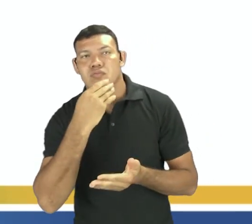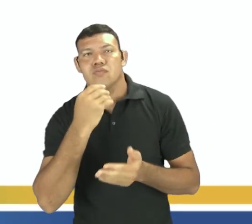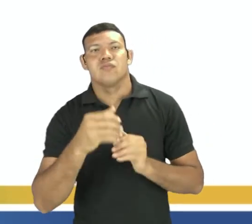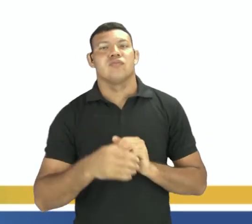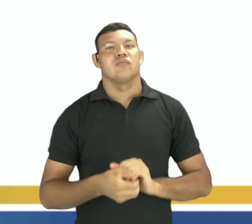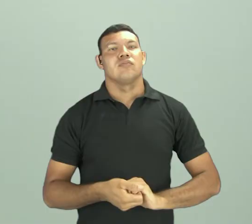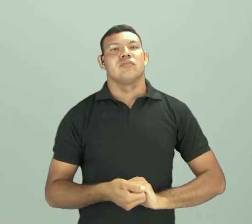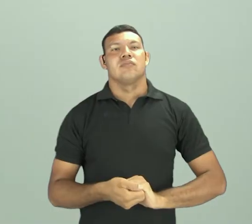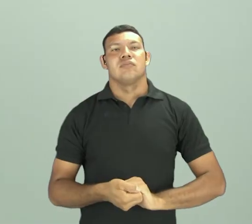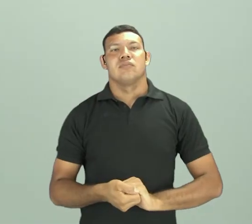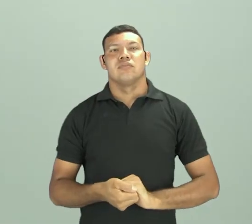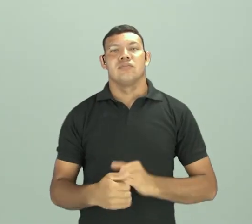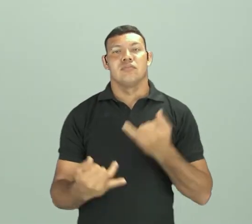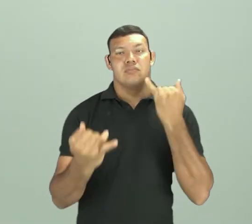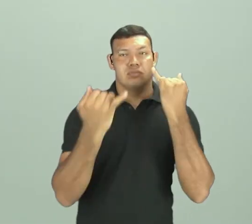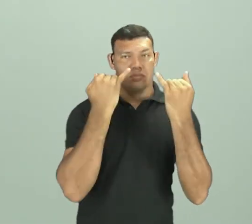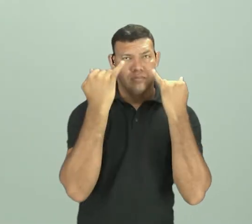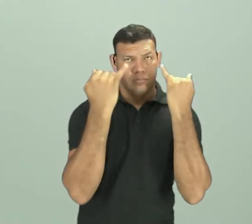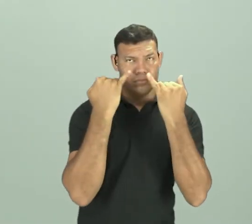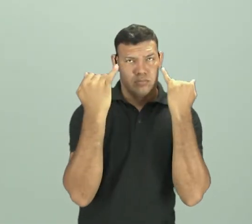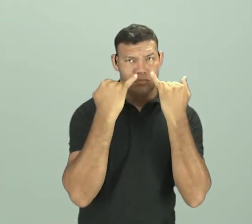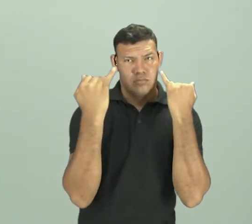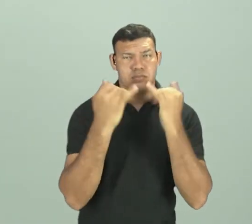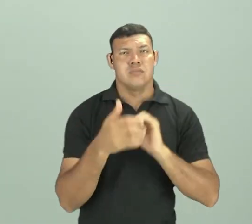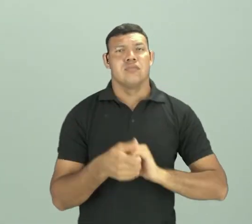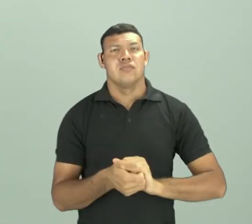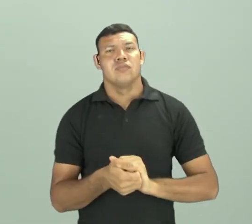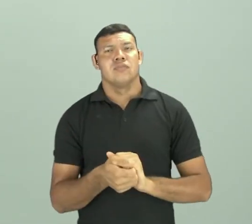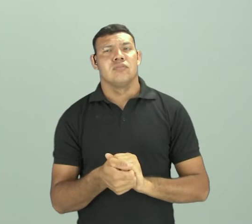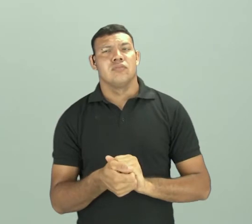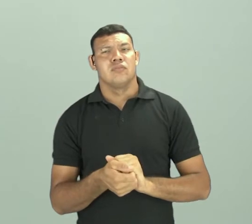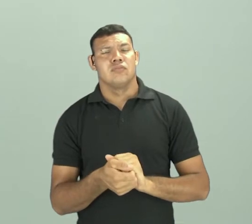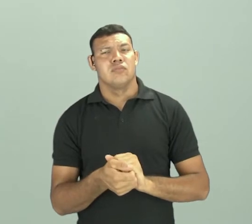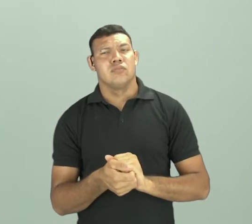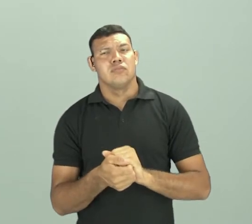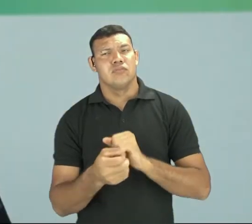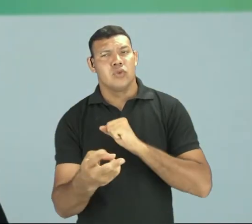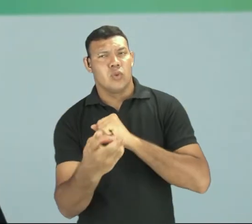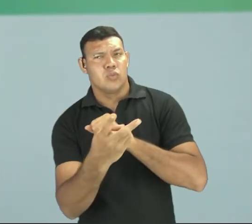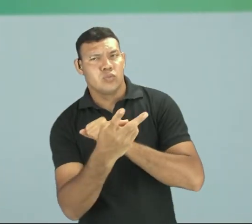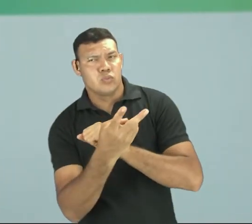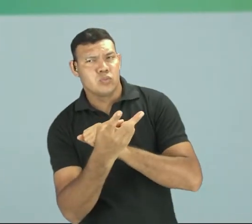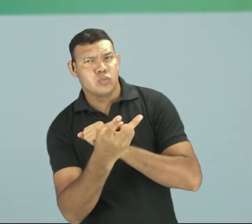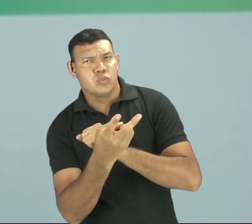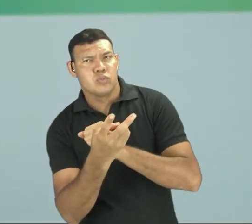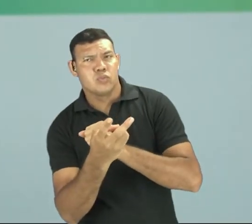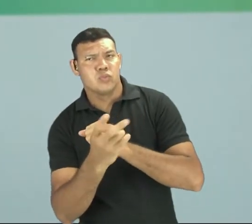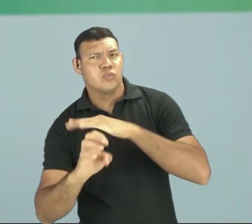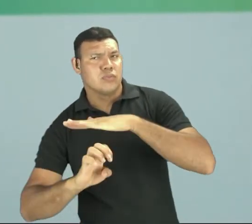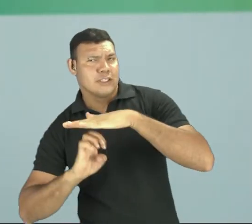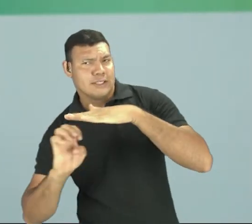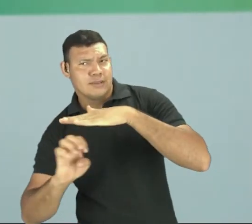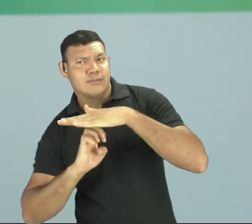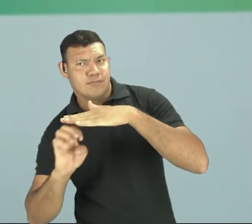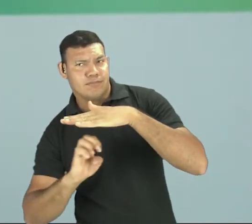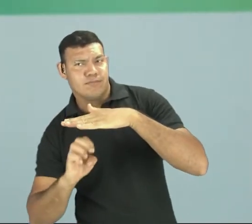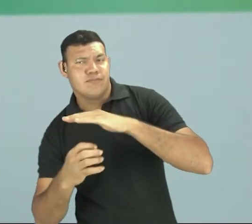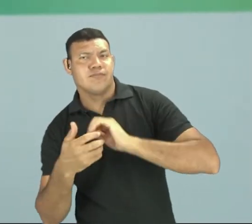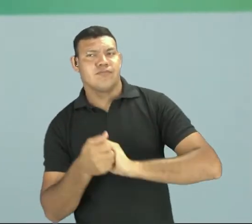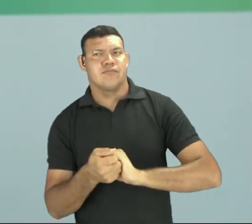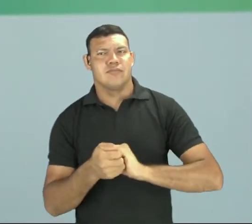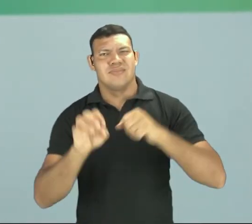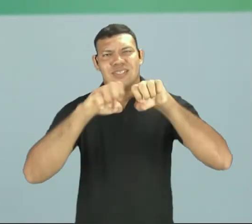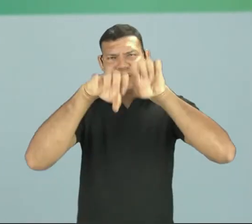A informação estava sendo protegida ou guardada pela companhia ou pela empresa. Deu para entender como funciona a